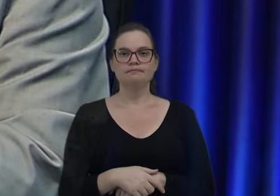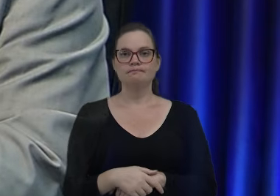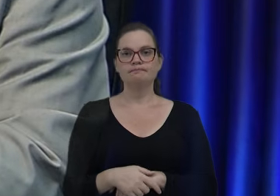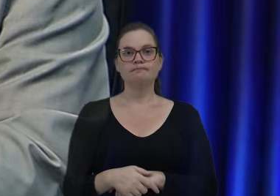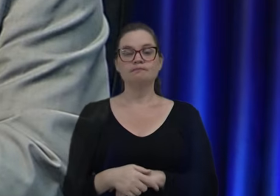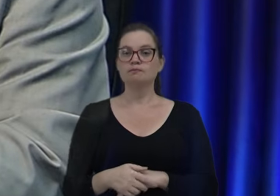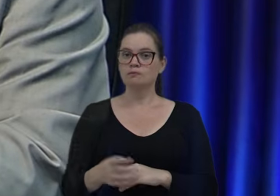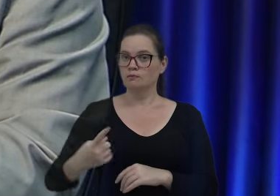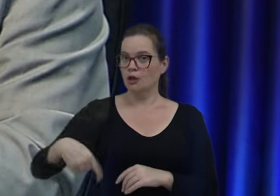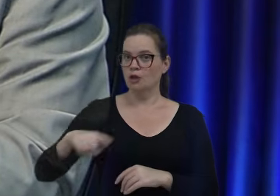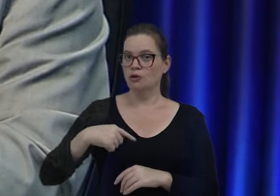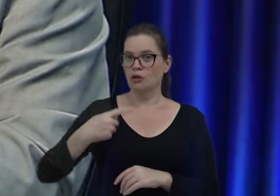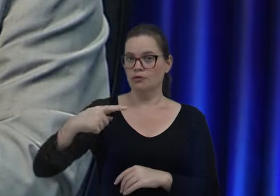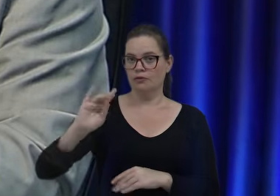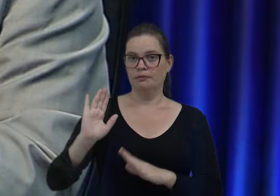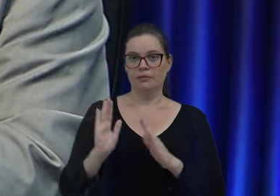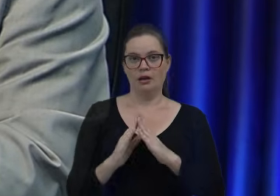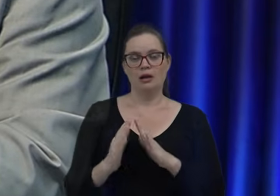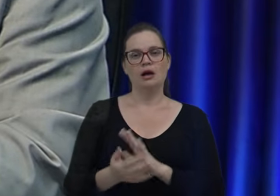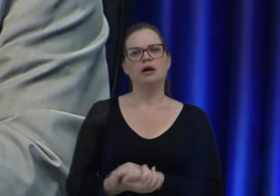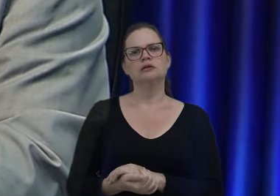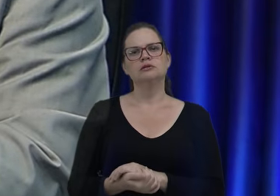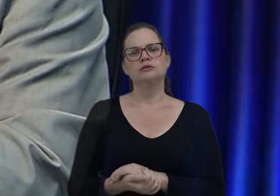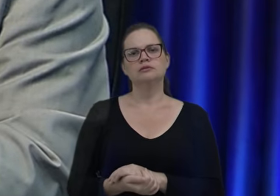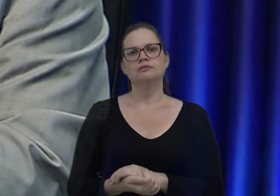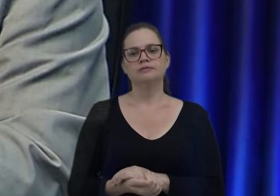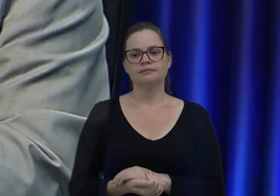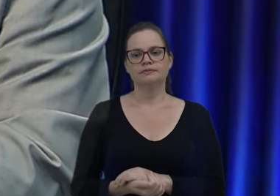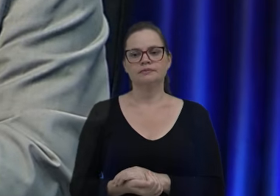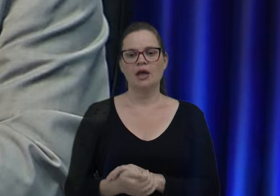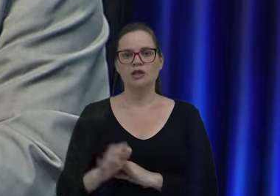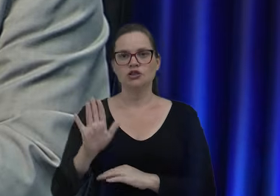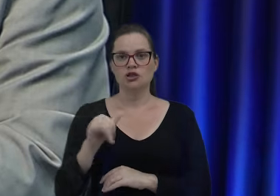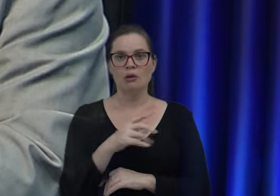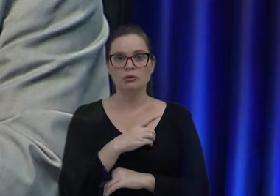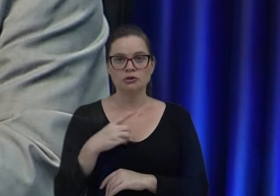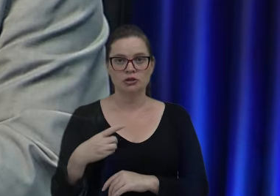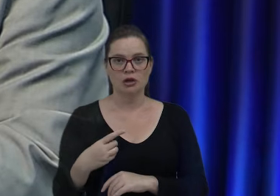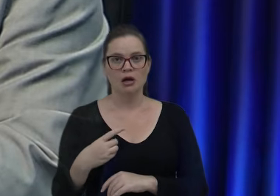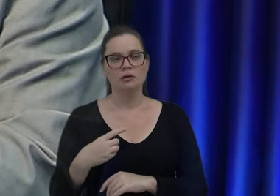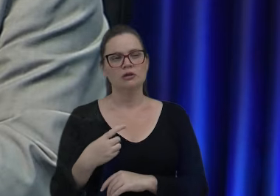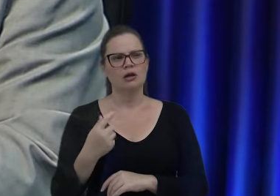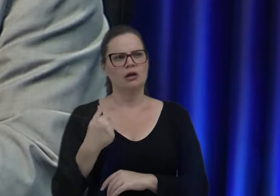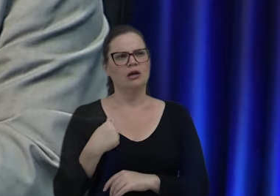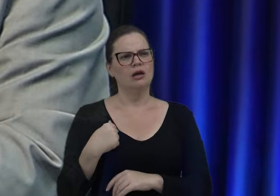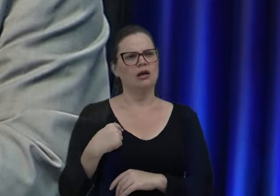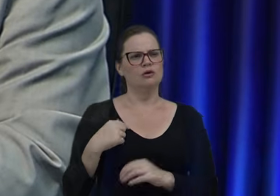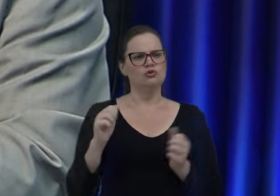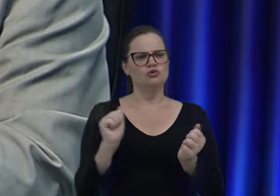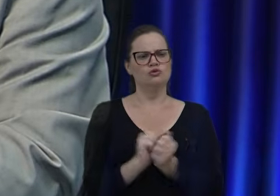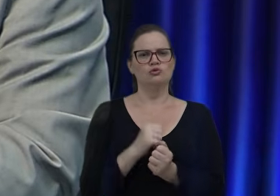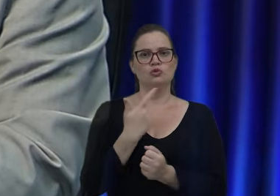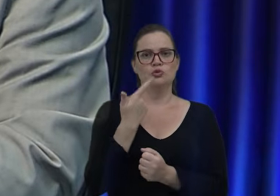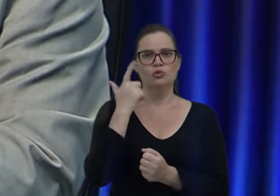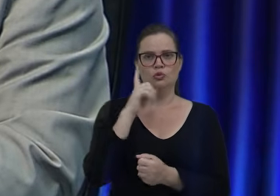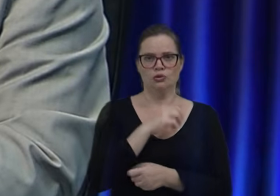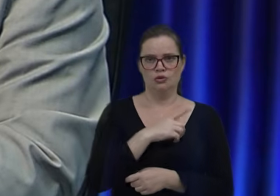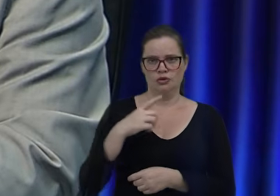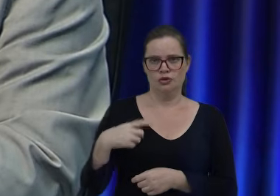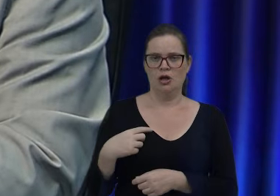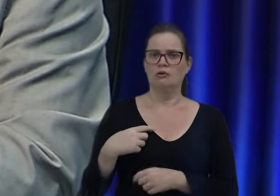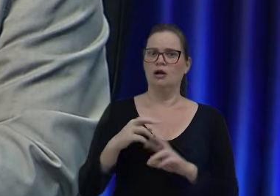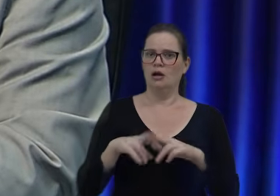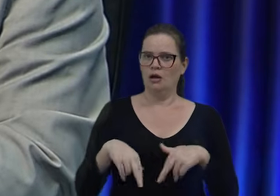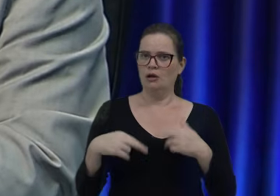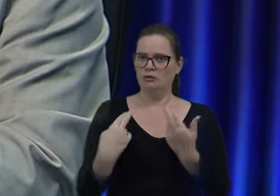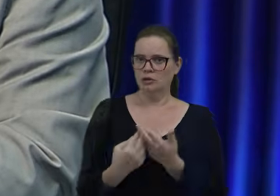E nós fomos para casa. O pastor reuniu os diáconos, eu e um outro diácono. Fomos para casa e